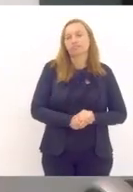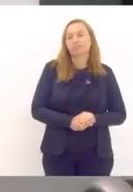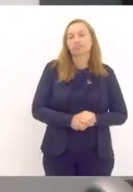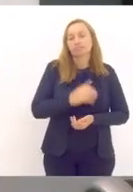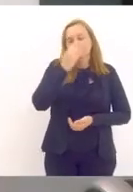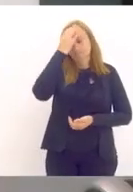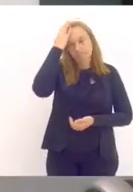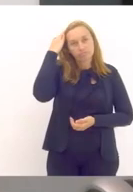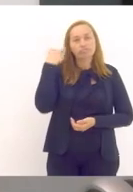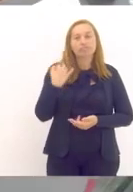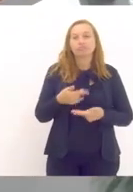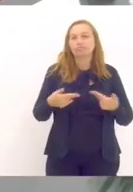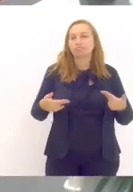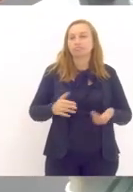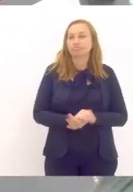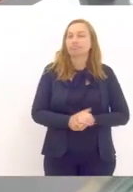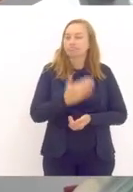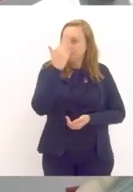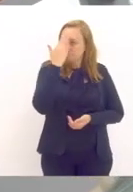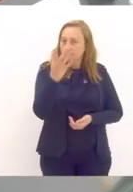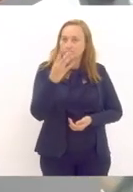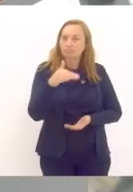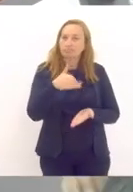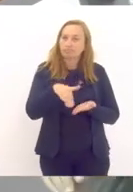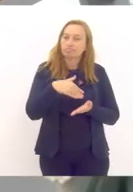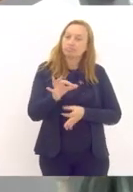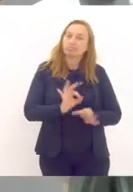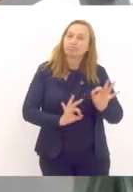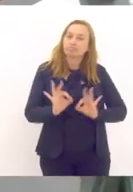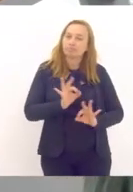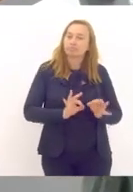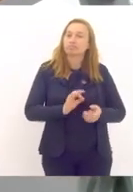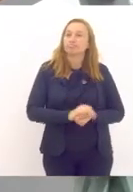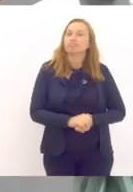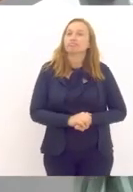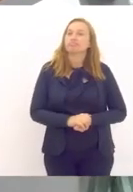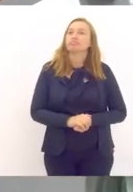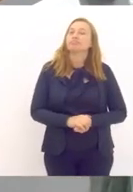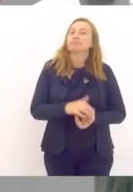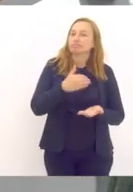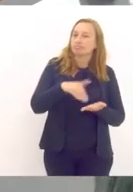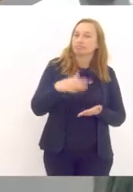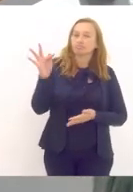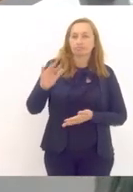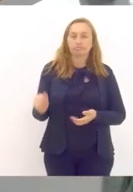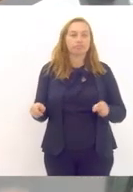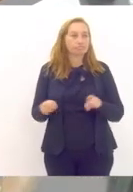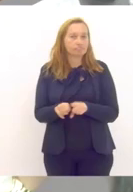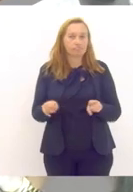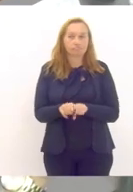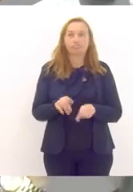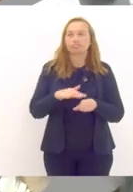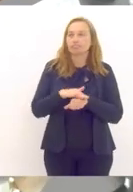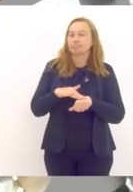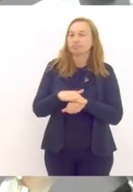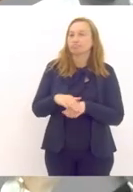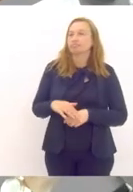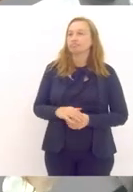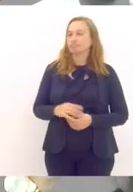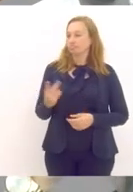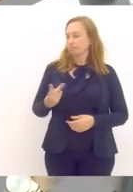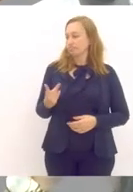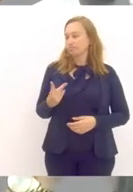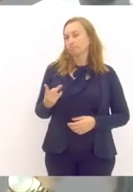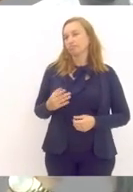coisas. Bom, agradecendo ao secretário de Planejamento, também ao secretário de Fazenda, estava conversando com ambos aqui